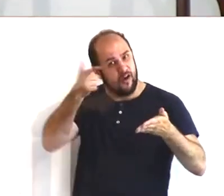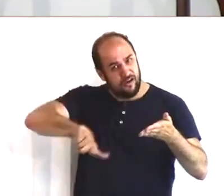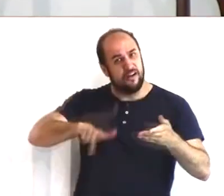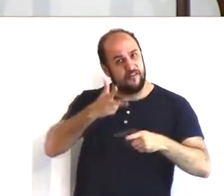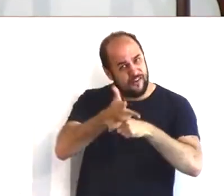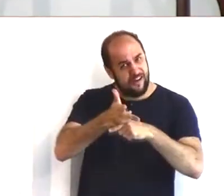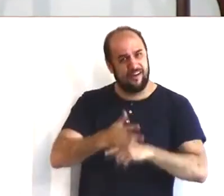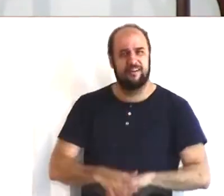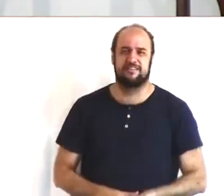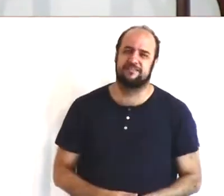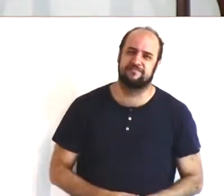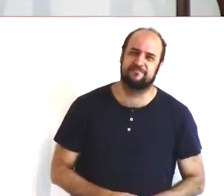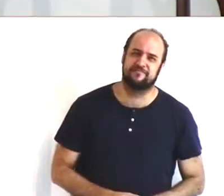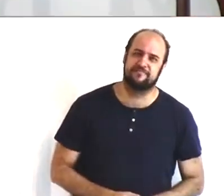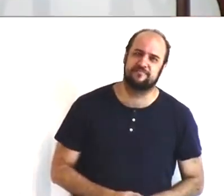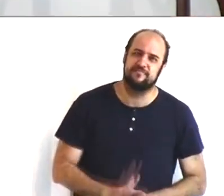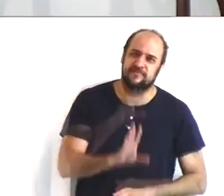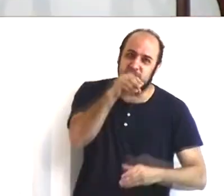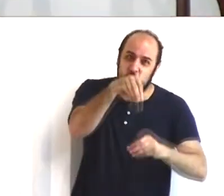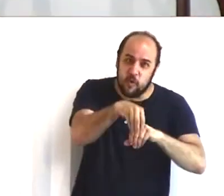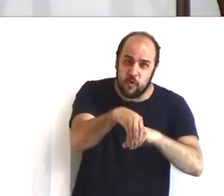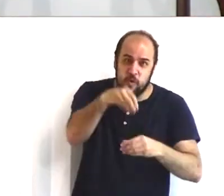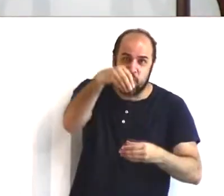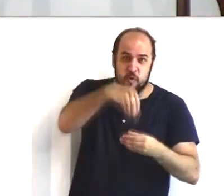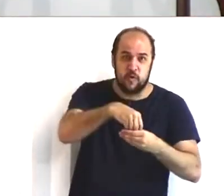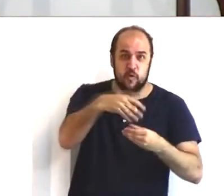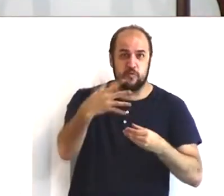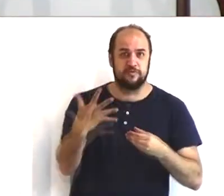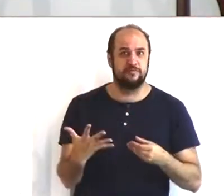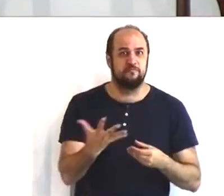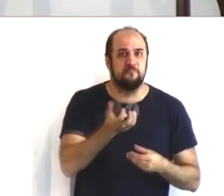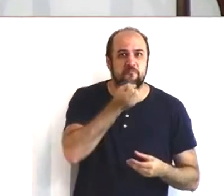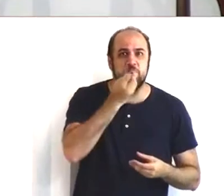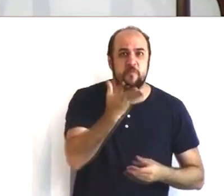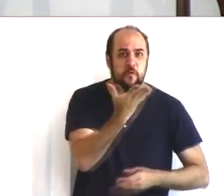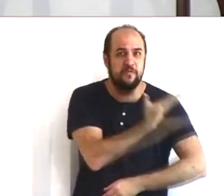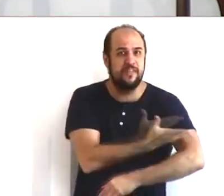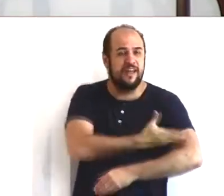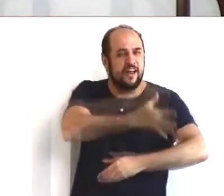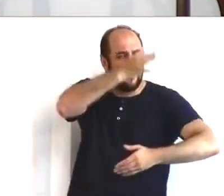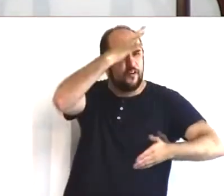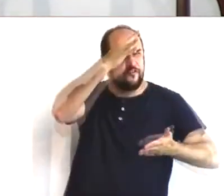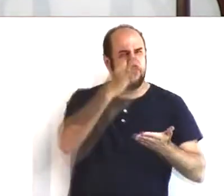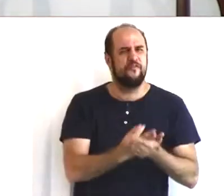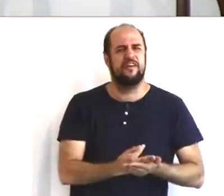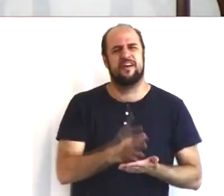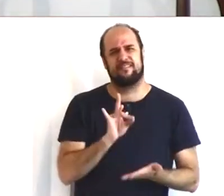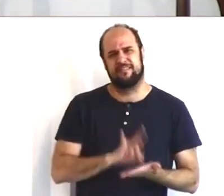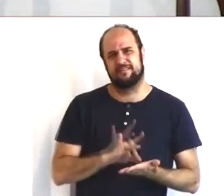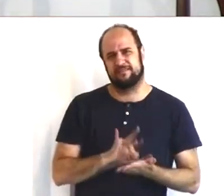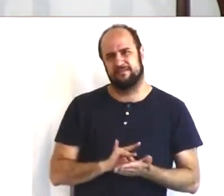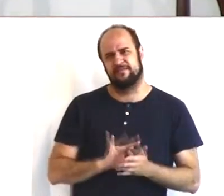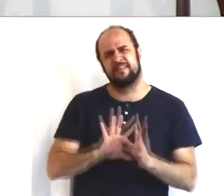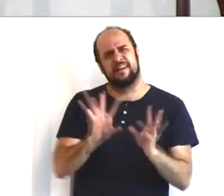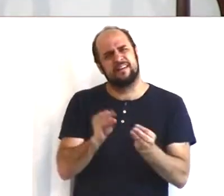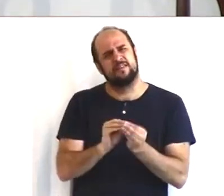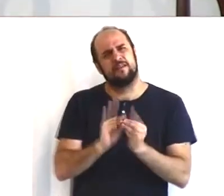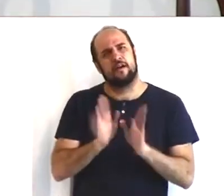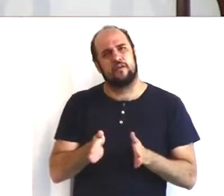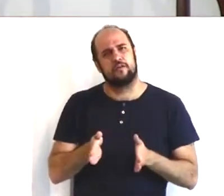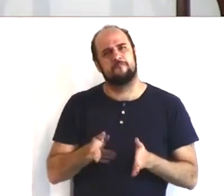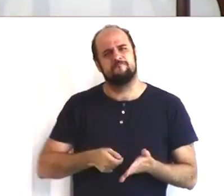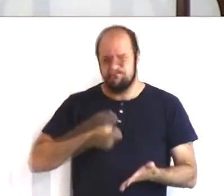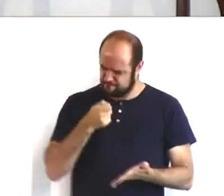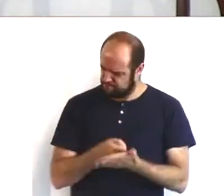tem um conteúdo que é para lhe ajudar a uma prática de fé bíblica. Eu vou resumir isso aqui na conclusão. Perseverar é